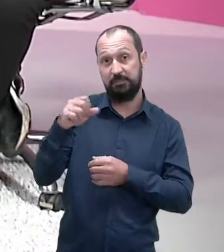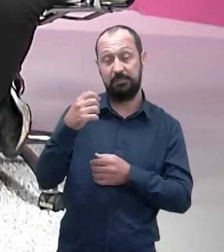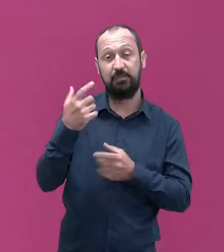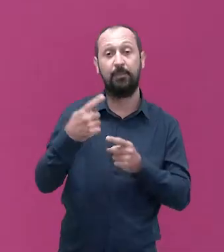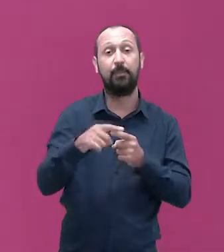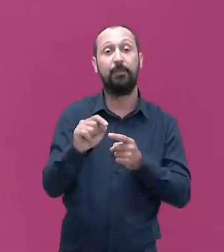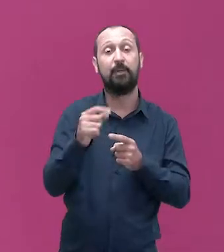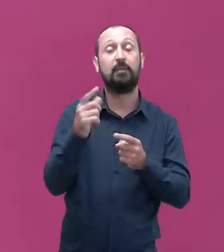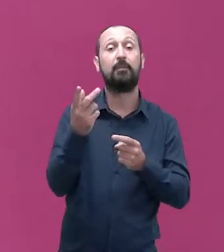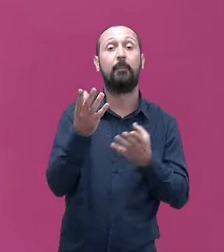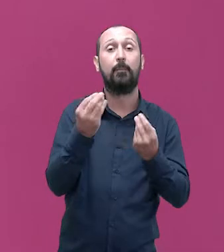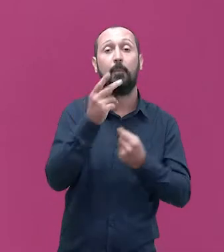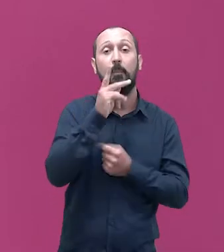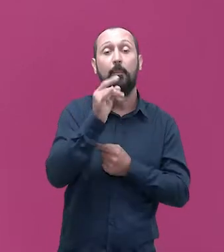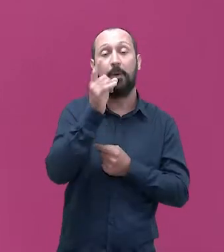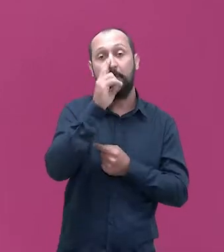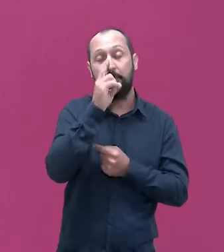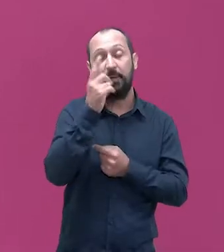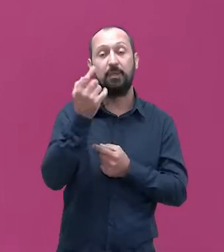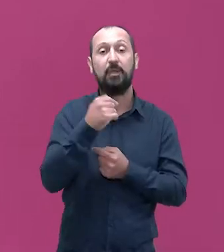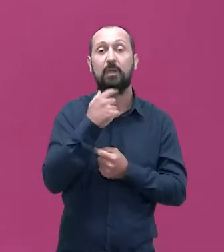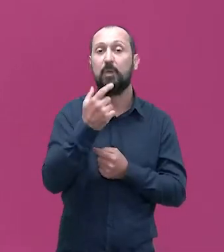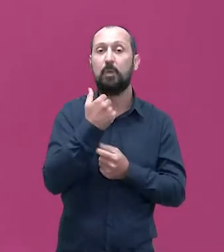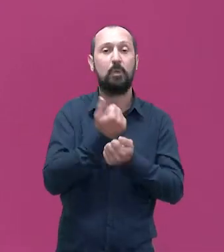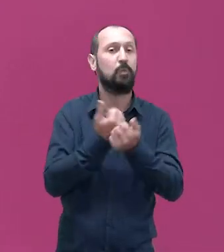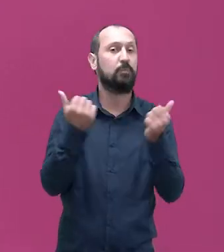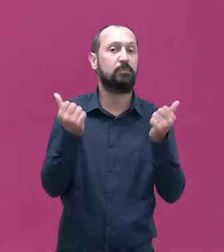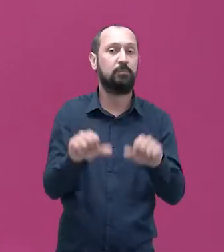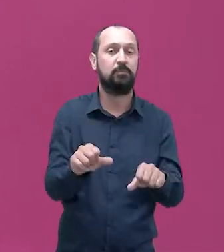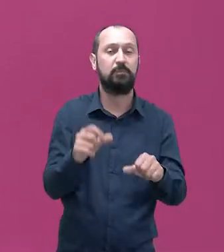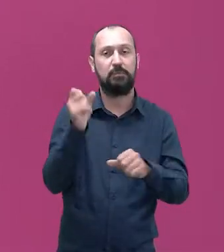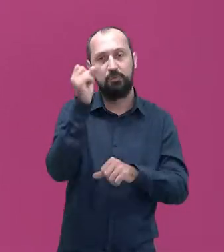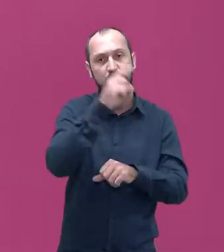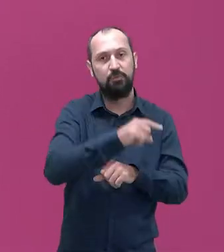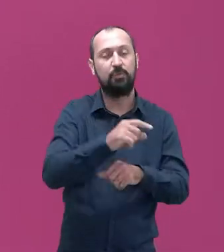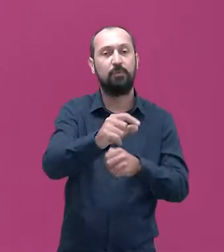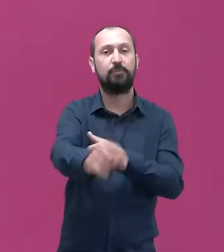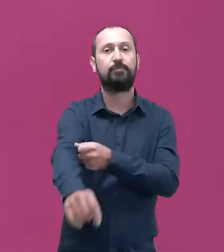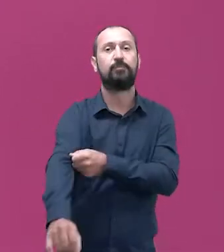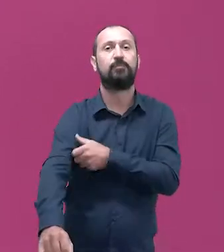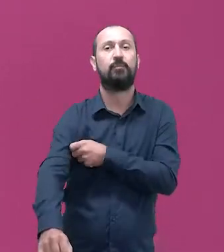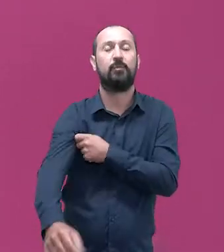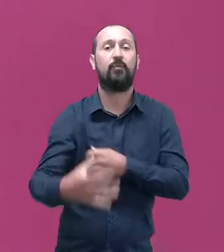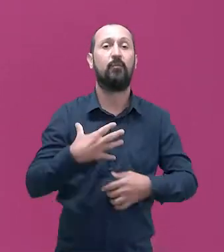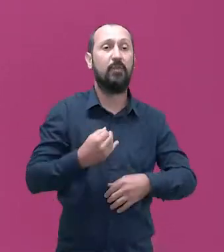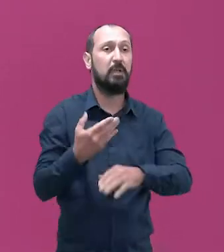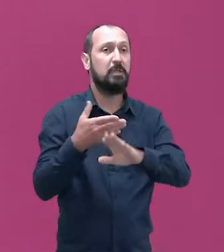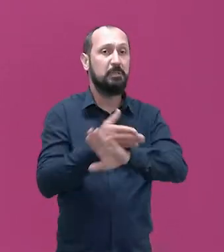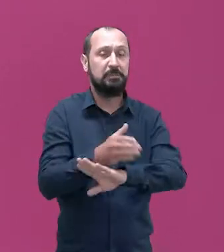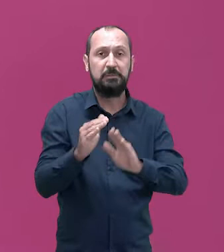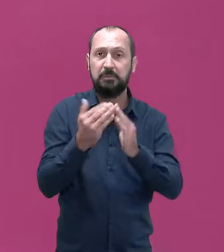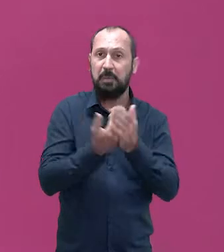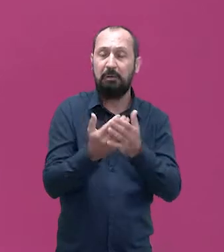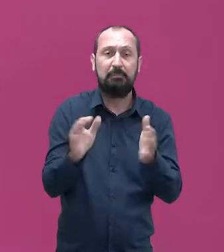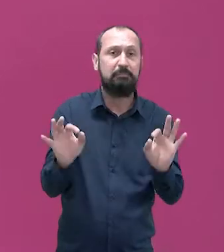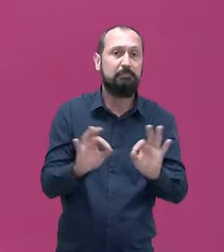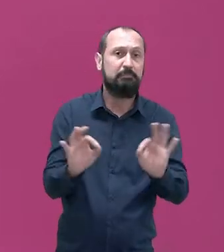Até essa presença data, tem muitos pais que não conseguiram, né, estão tendo dificuldade, crianças faltando à